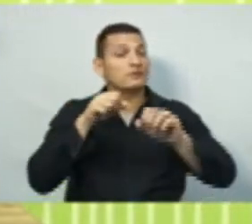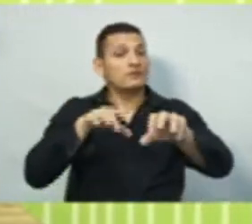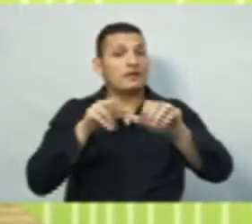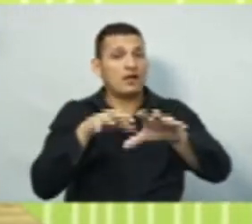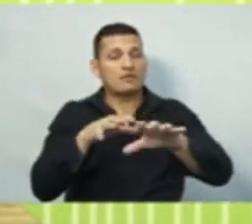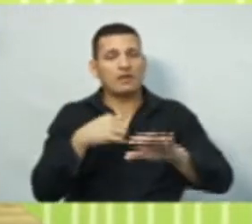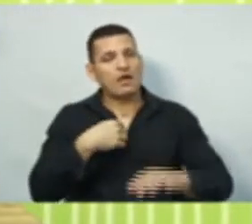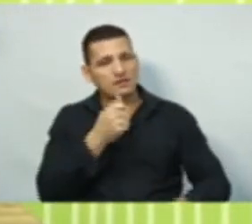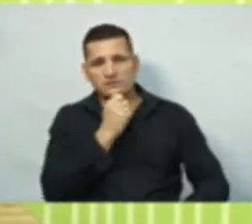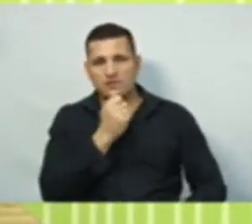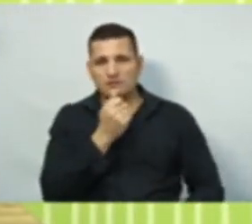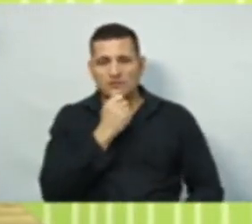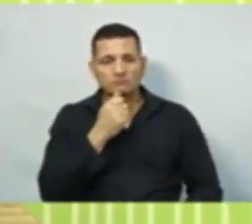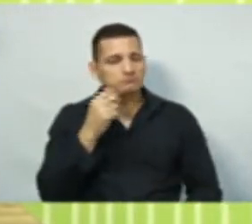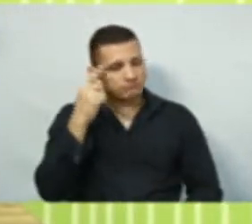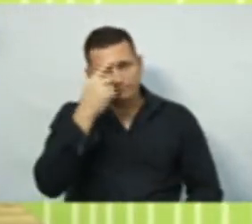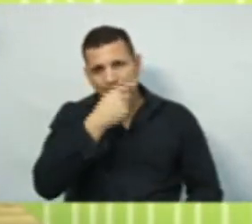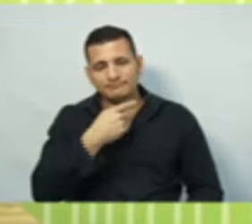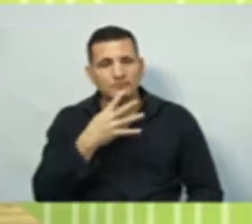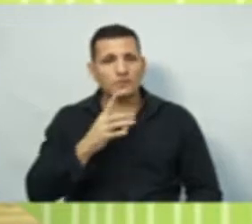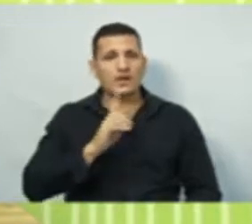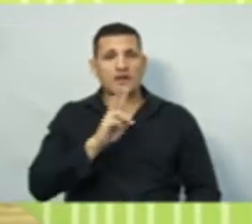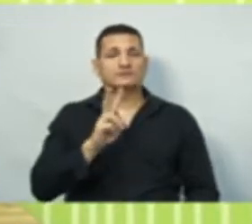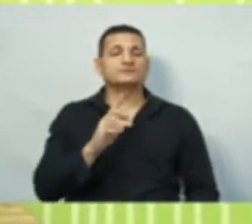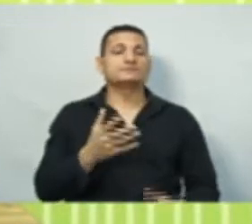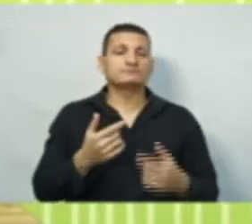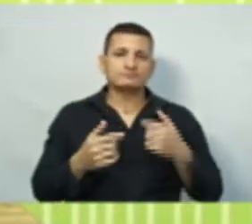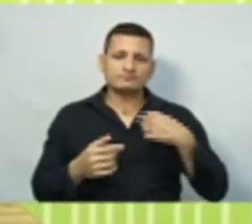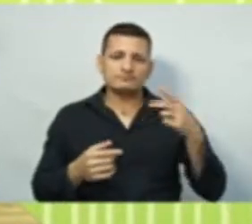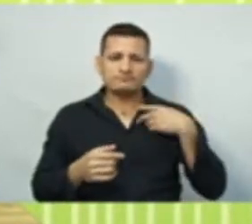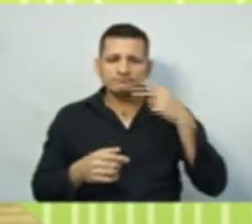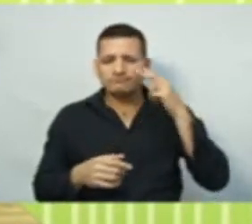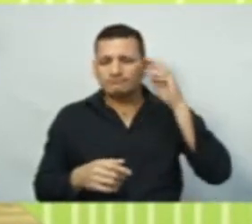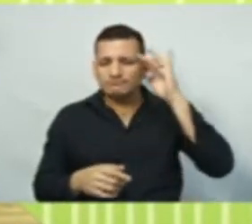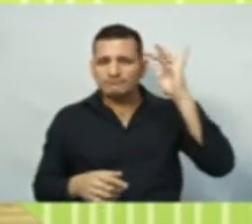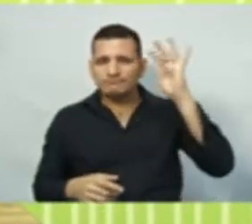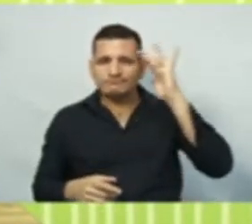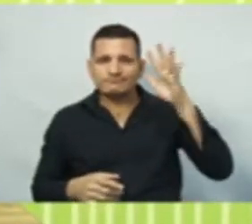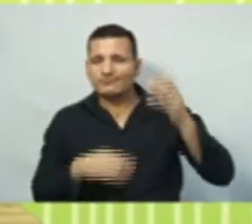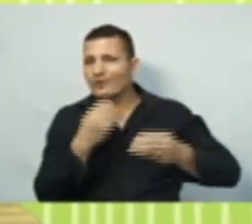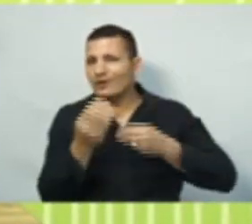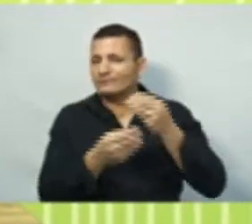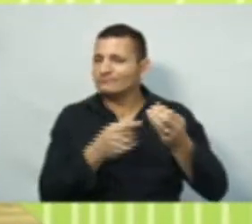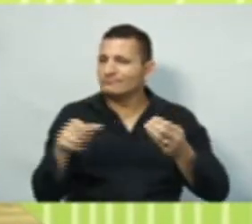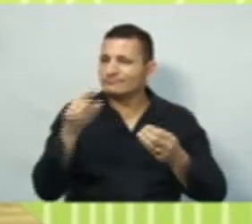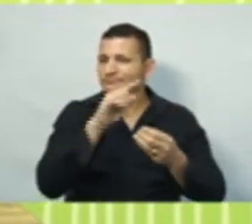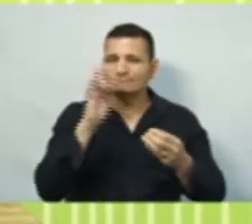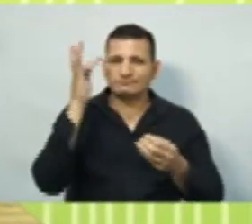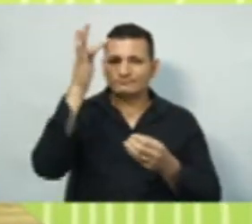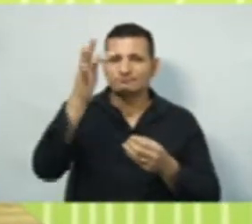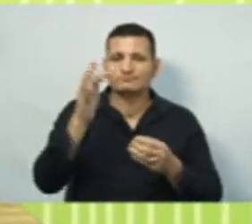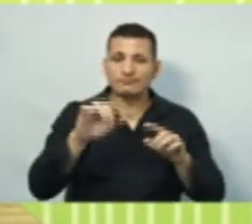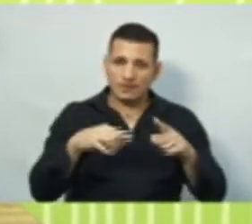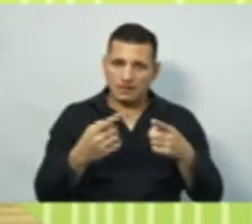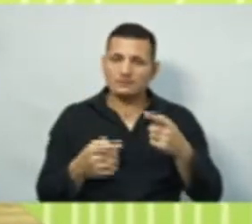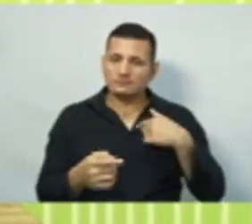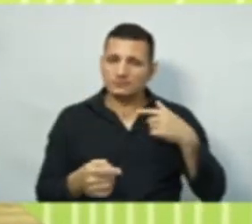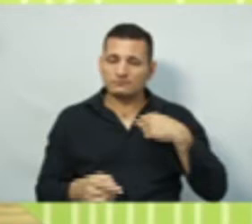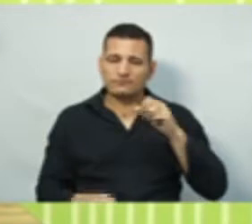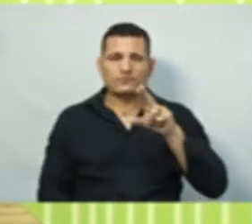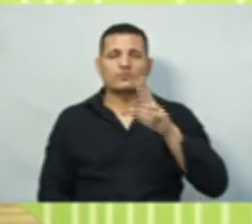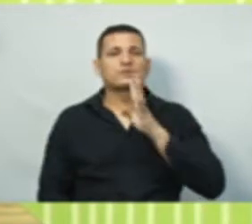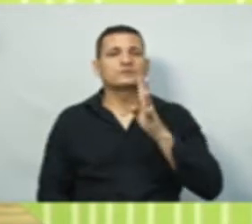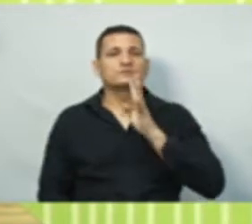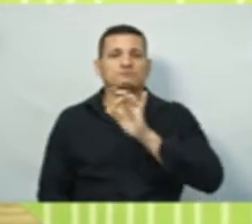ainda não vi fotos deles, eu fico olhando e imaginando como vocês serão. Mas eu ainda vou conhecer cada